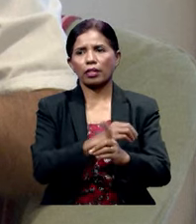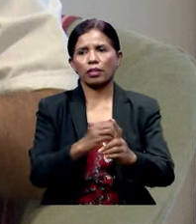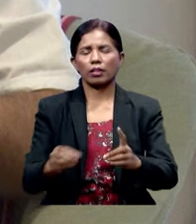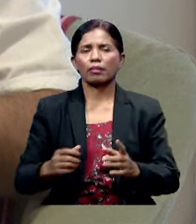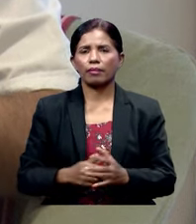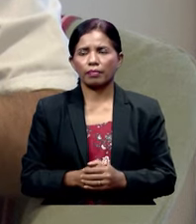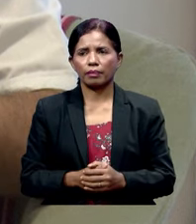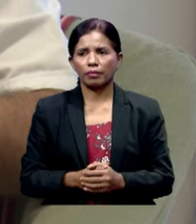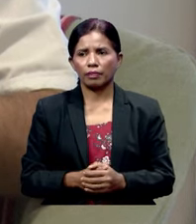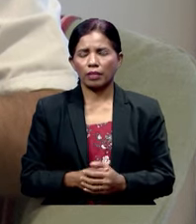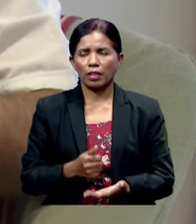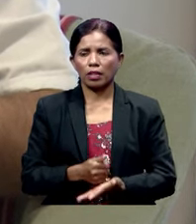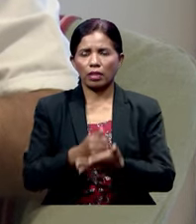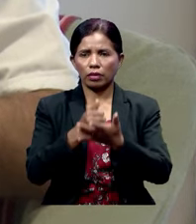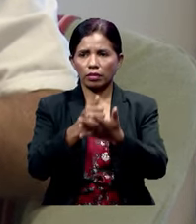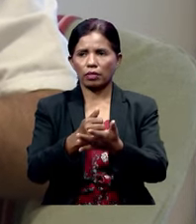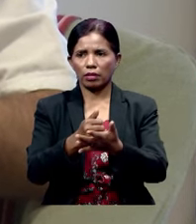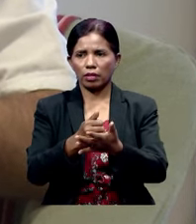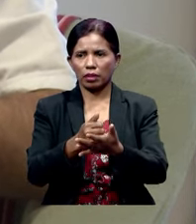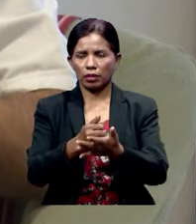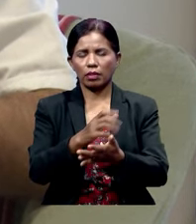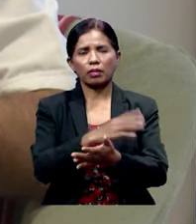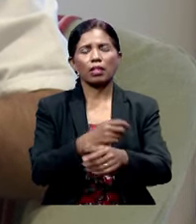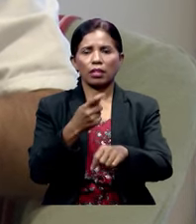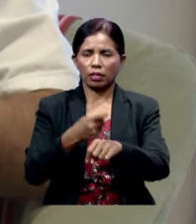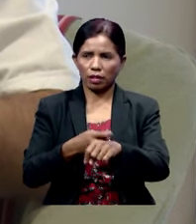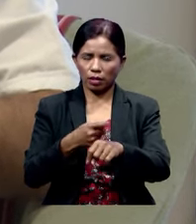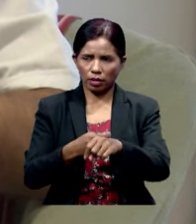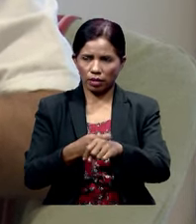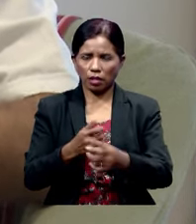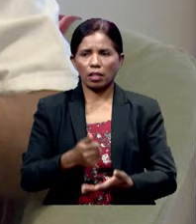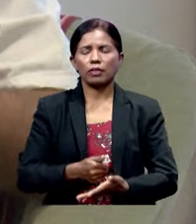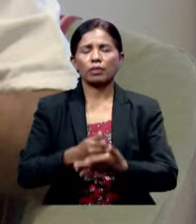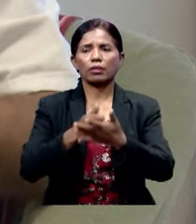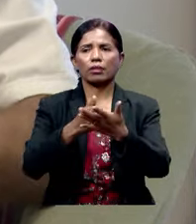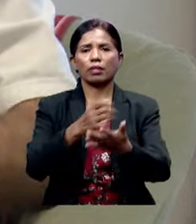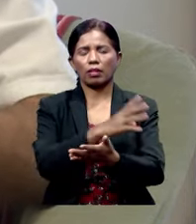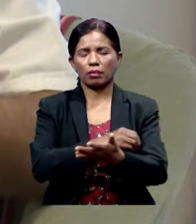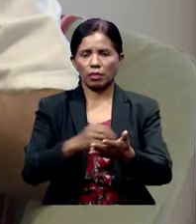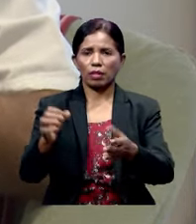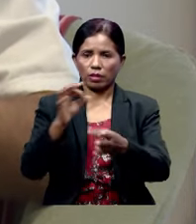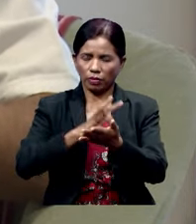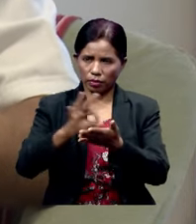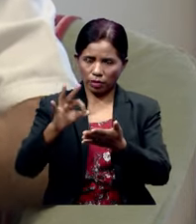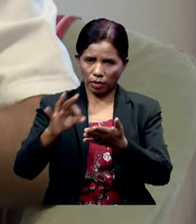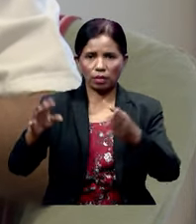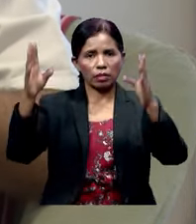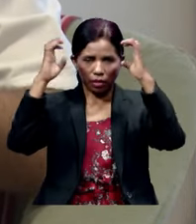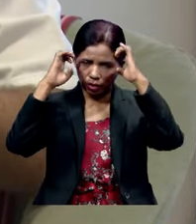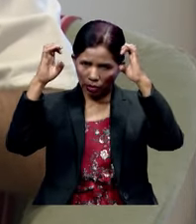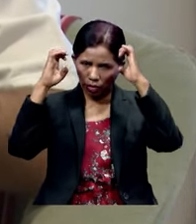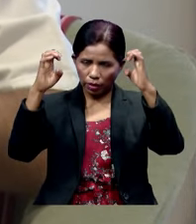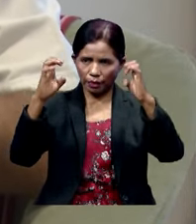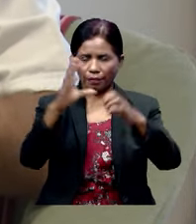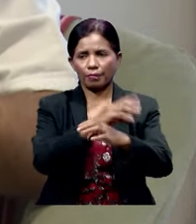severas ajudam mas por um tempo mas o que ajuda mais é a formação a educação